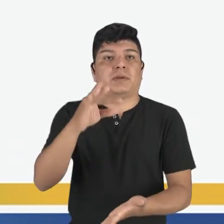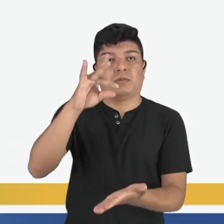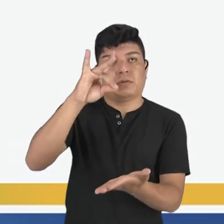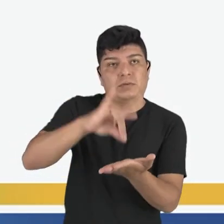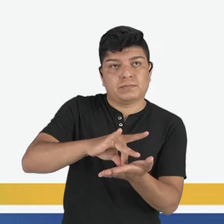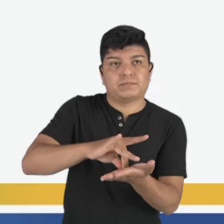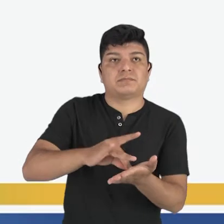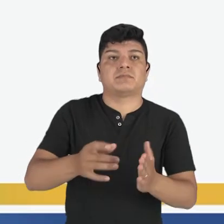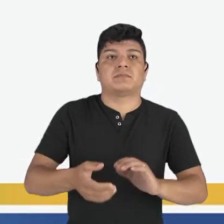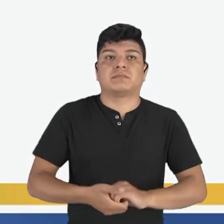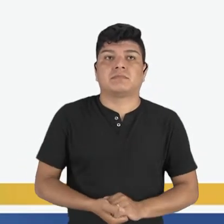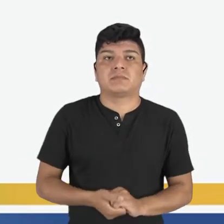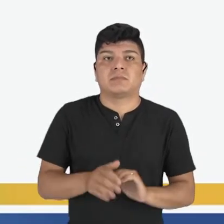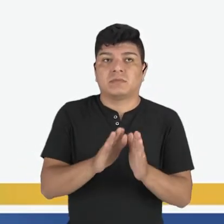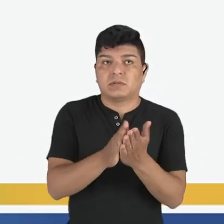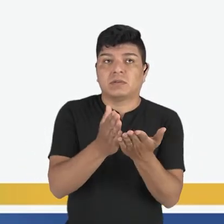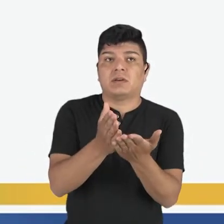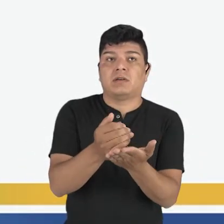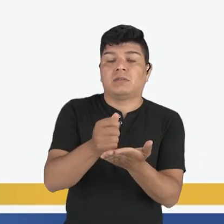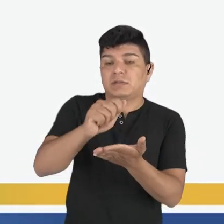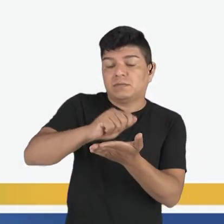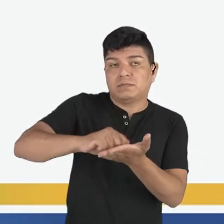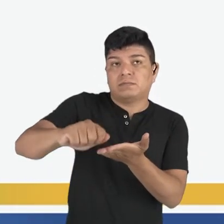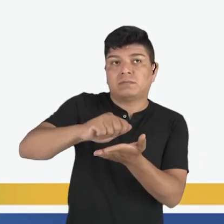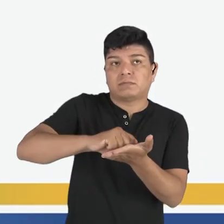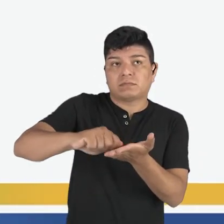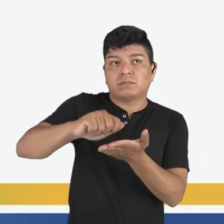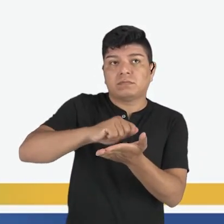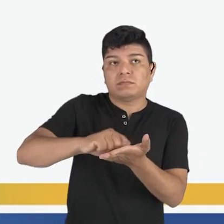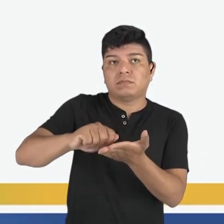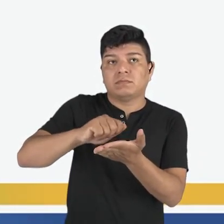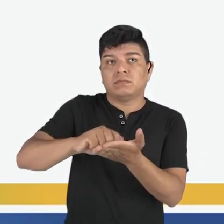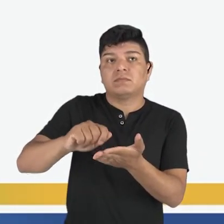Ching, que é um livro escrito que